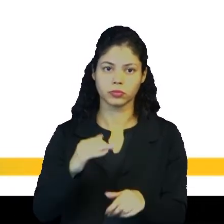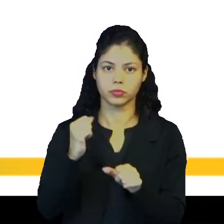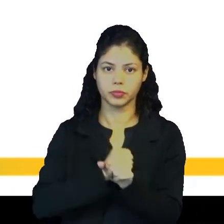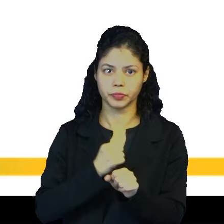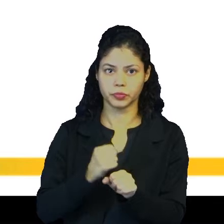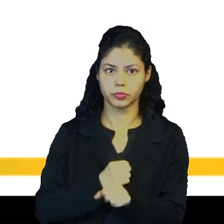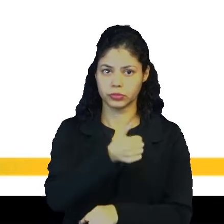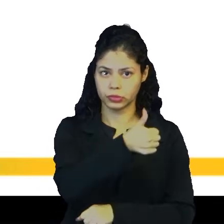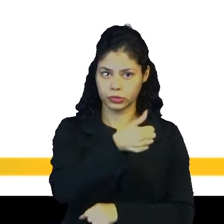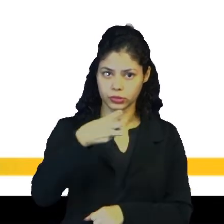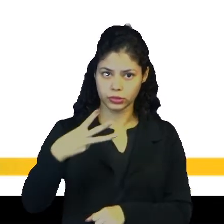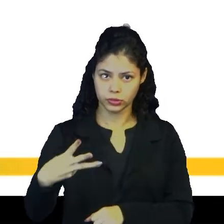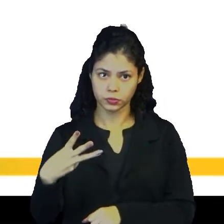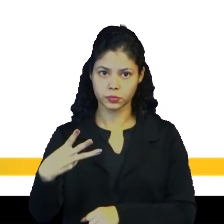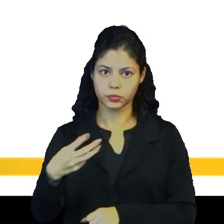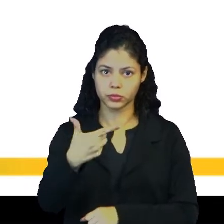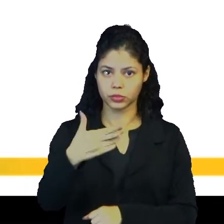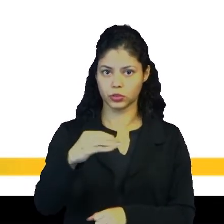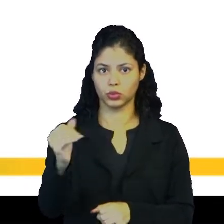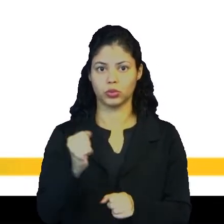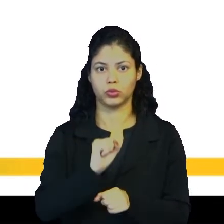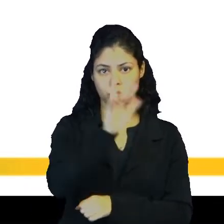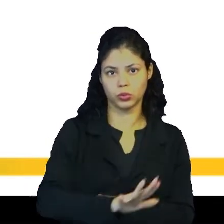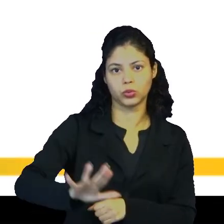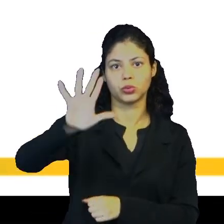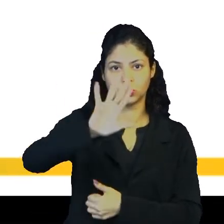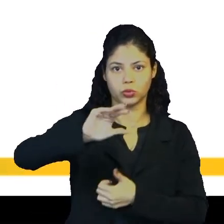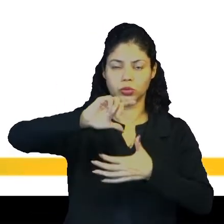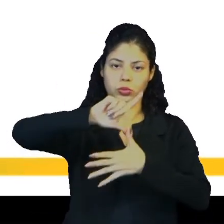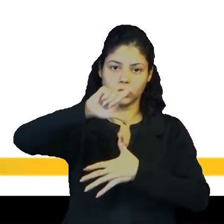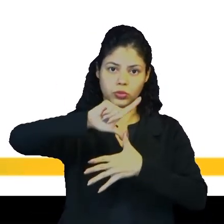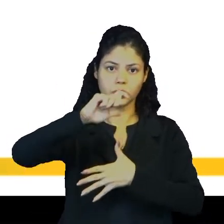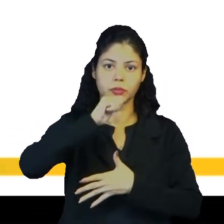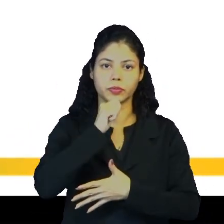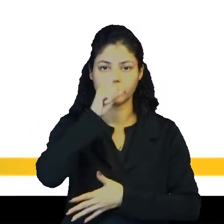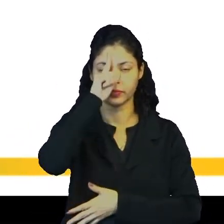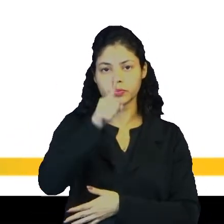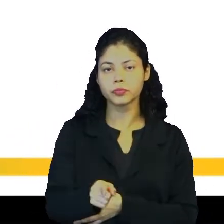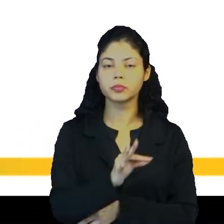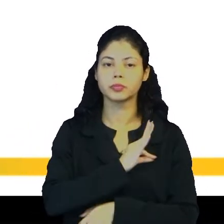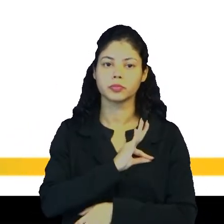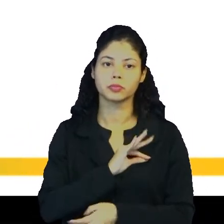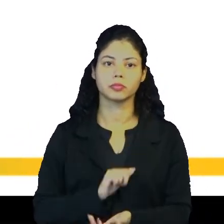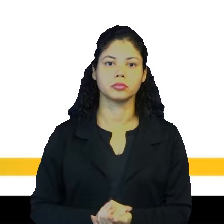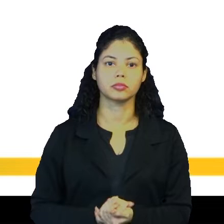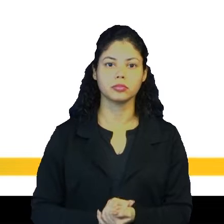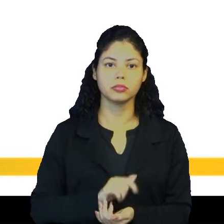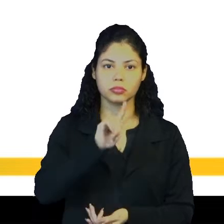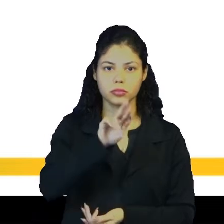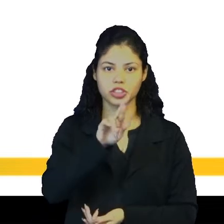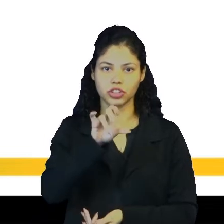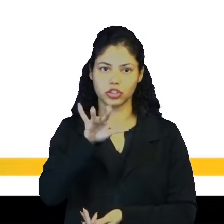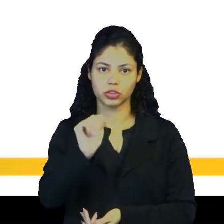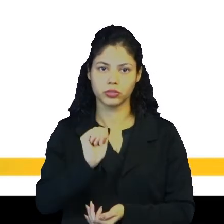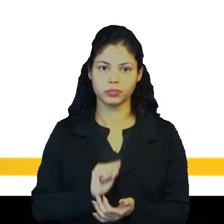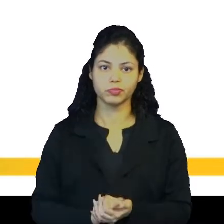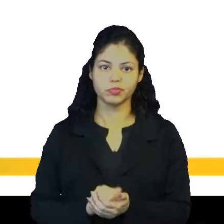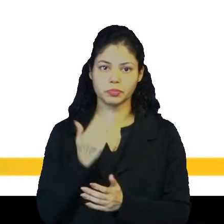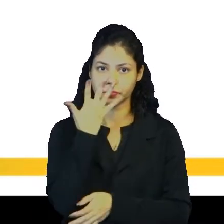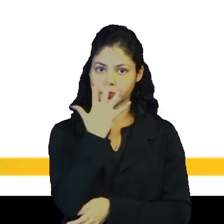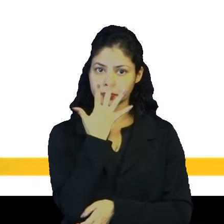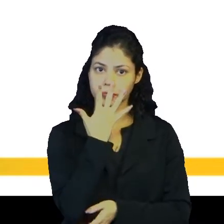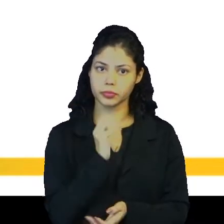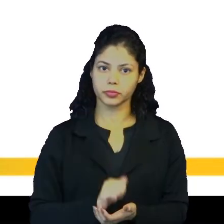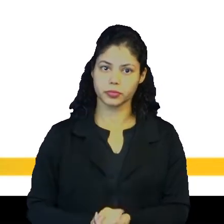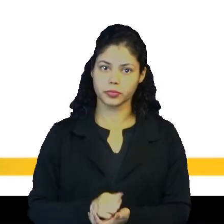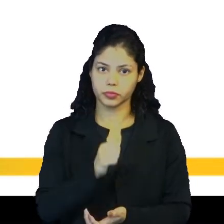das 20 nações da América Latina são dominadas por militares. Em 1962, a Argentina, em fevereiro,